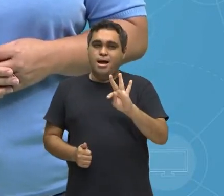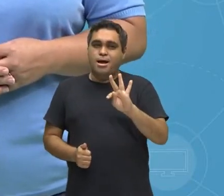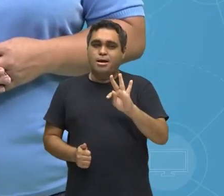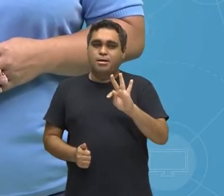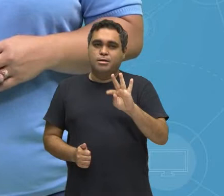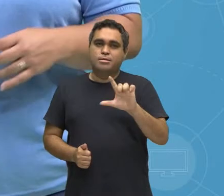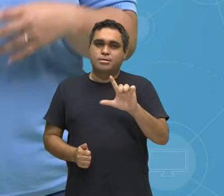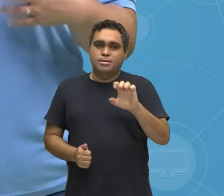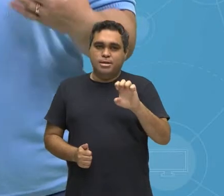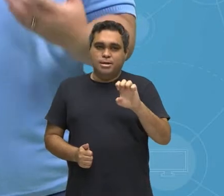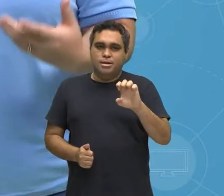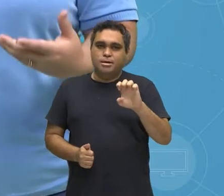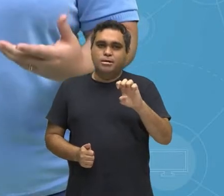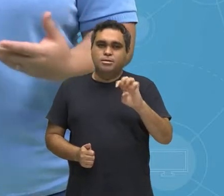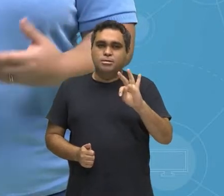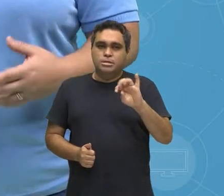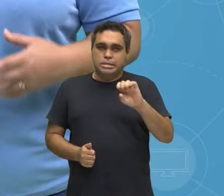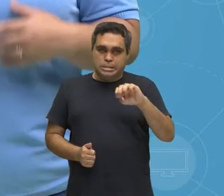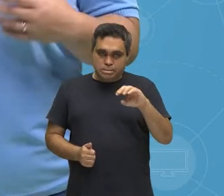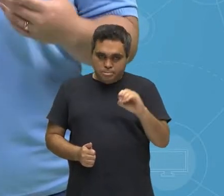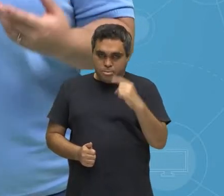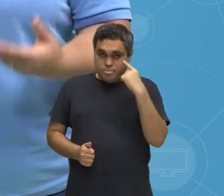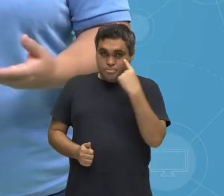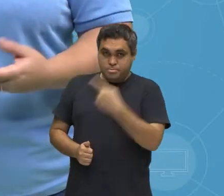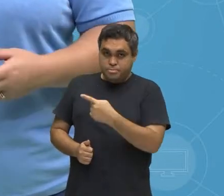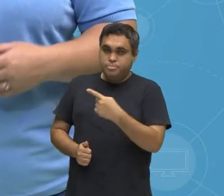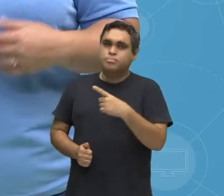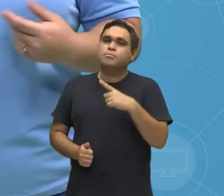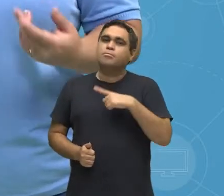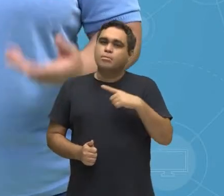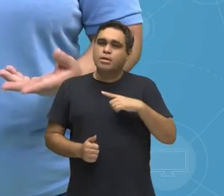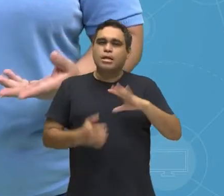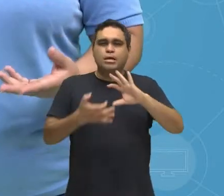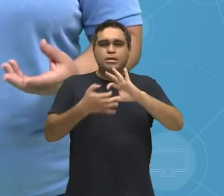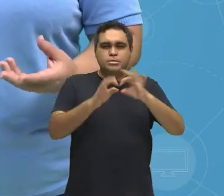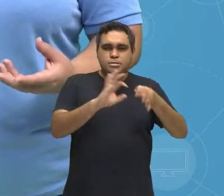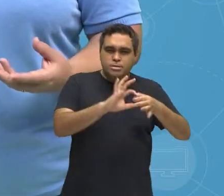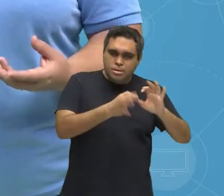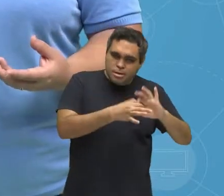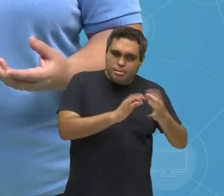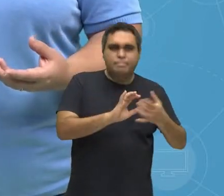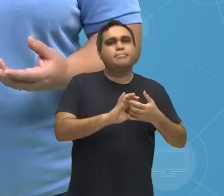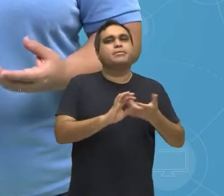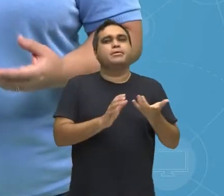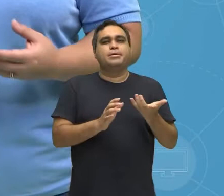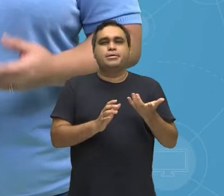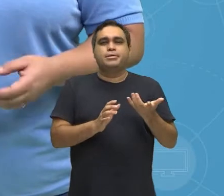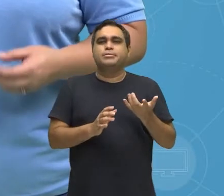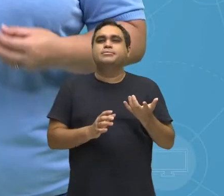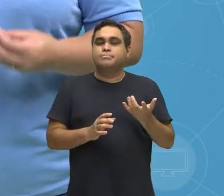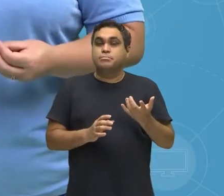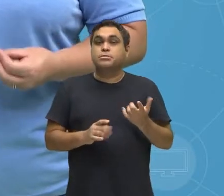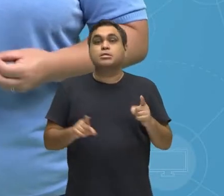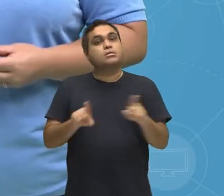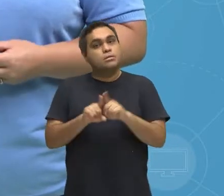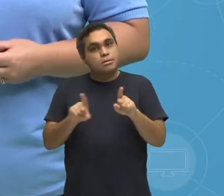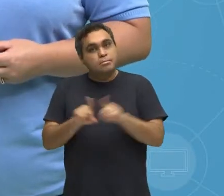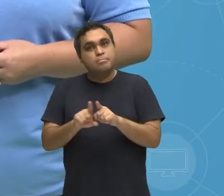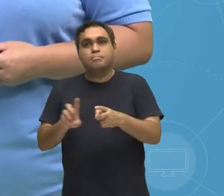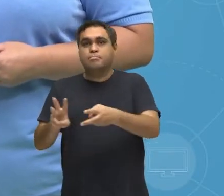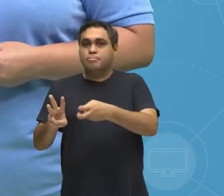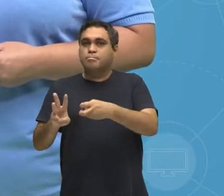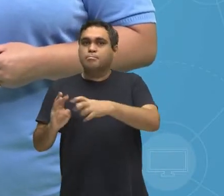gente consegue visualizar ele nas Paralimpíadas, nas Olimpíadas e também nos Jogos